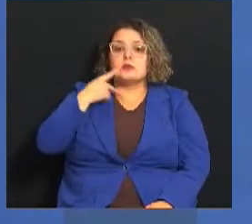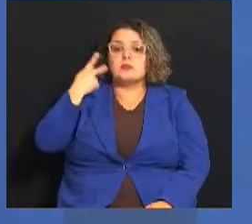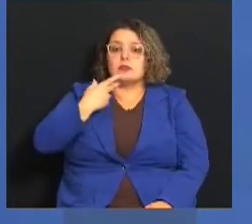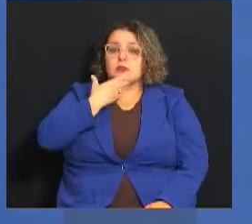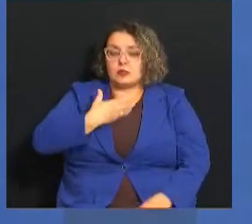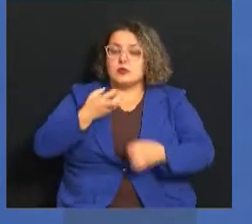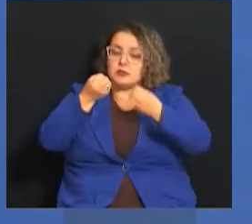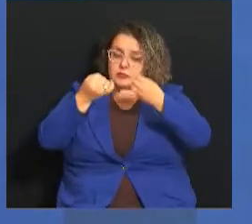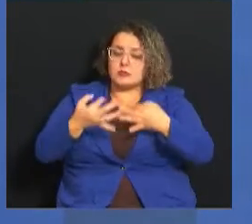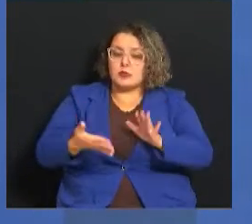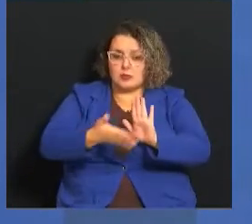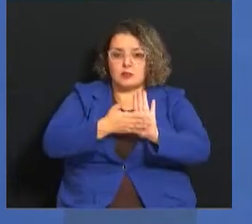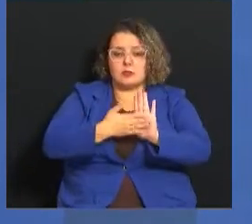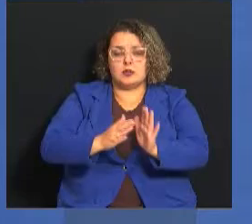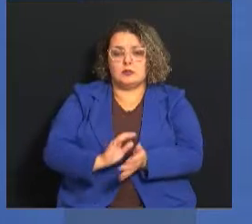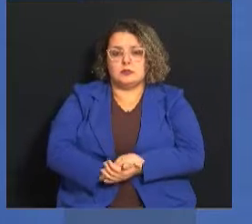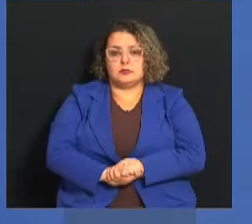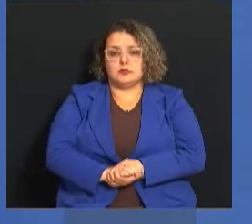justificou a proposta.